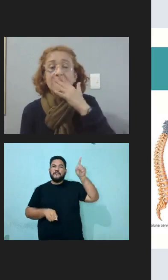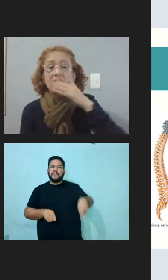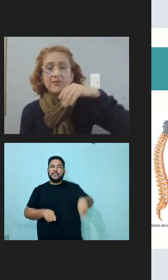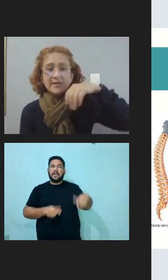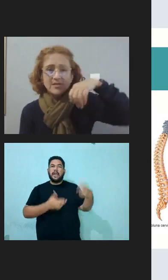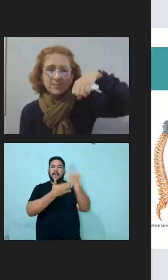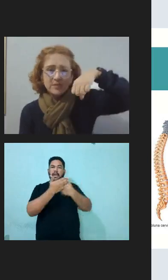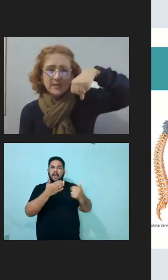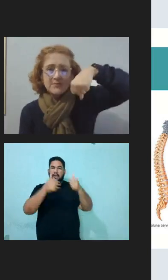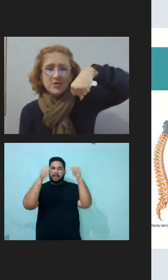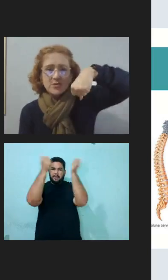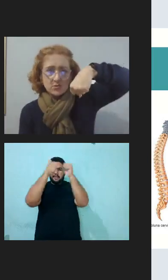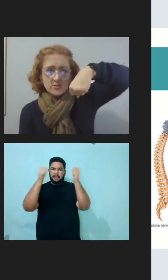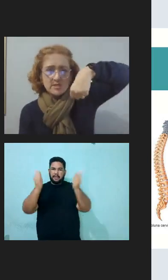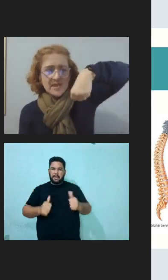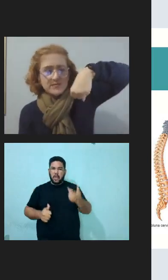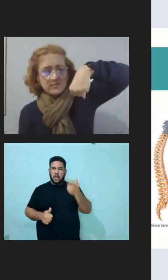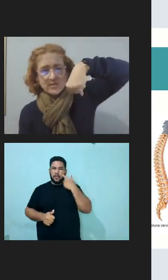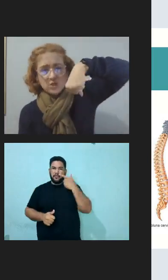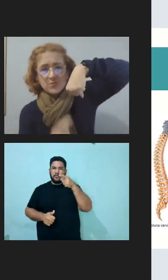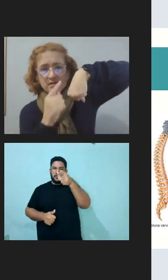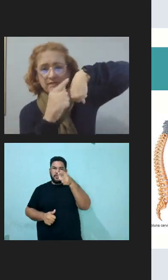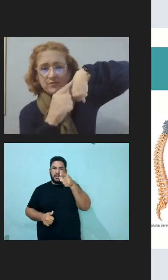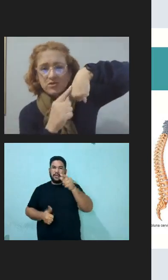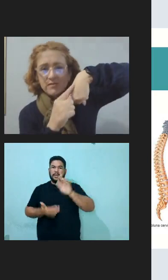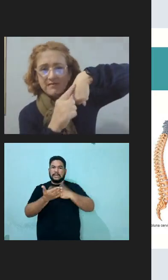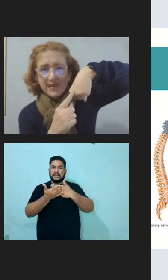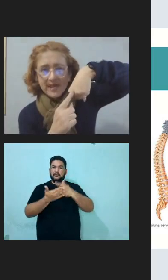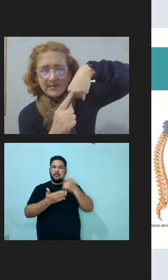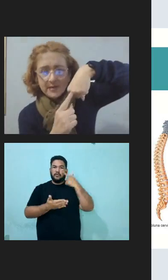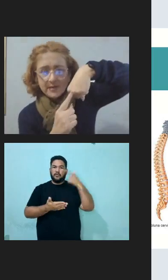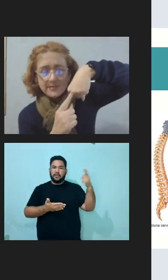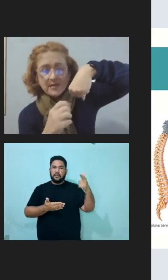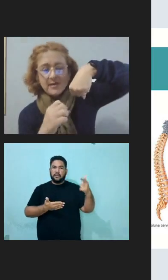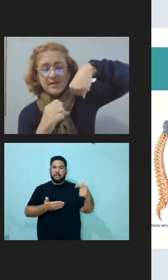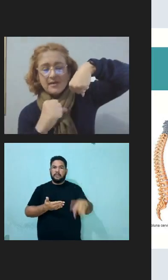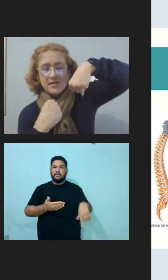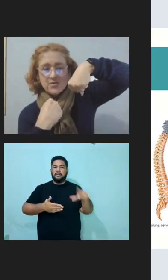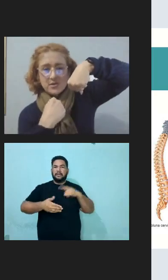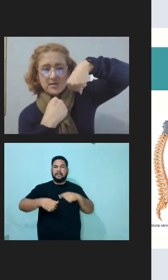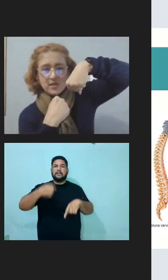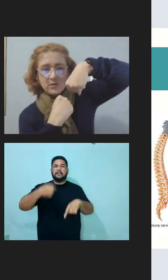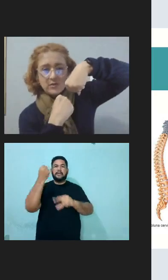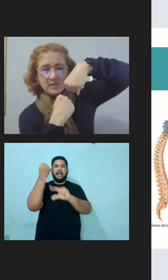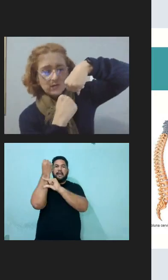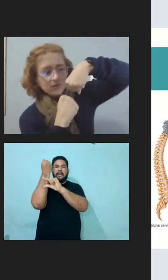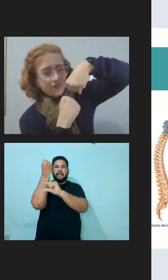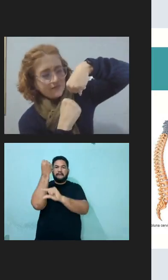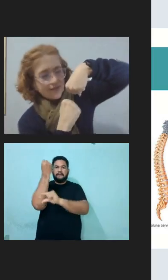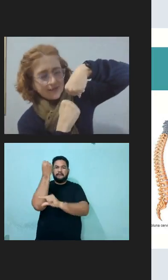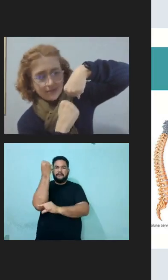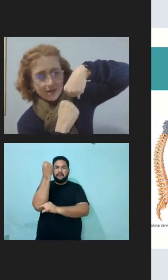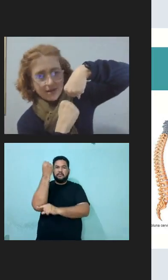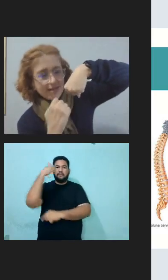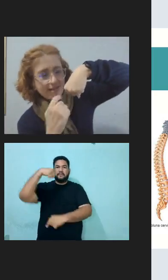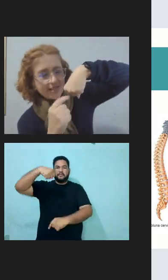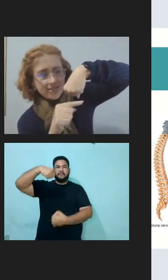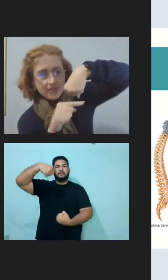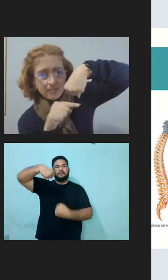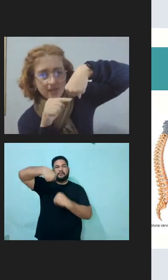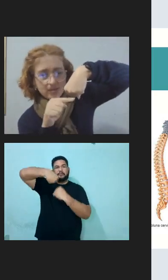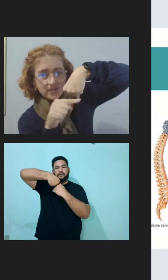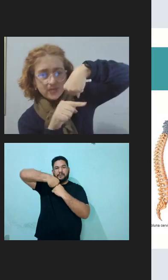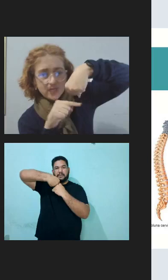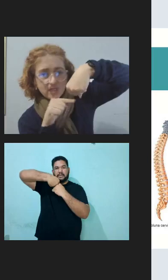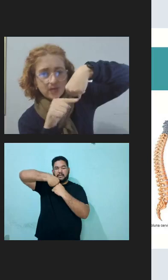né? Eu vou fazer tipo aqui, meninos, ó, os intérpretes, eu vou fazer como se aqui fosse uma vértebra, isso aqui é a outra vértebra. Aqui